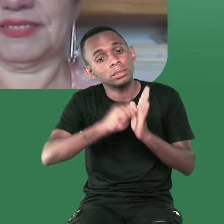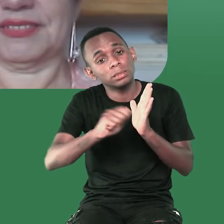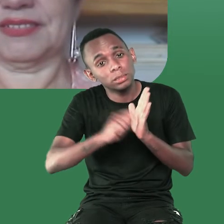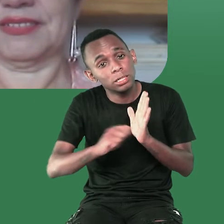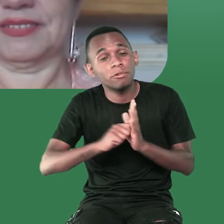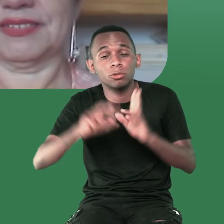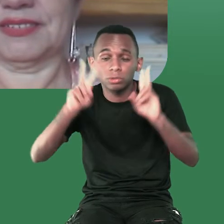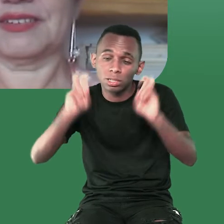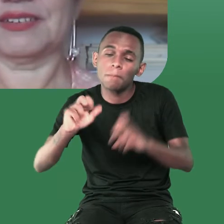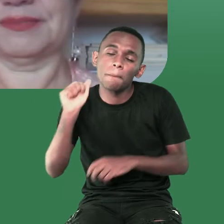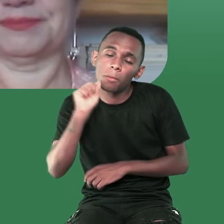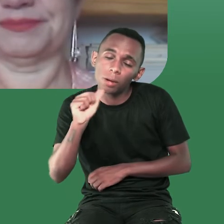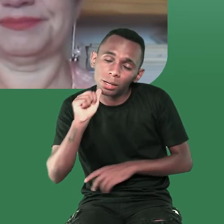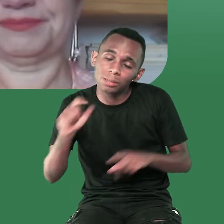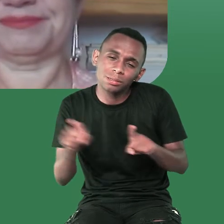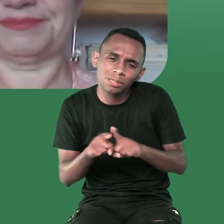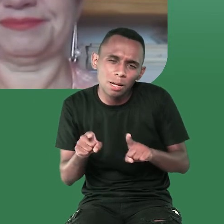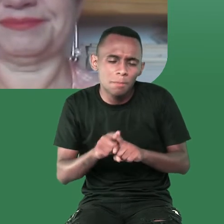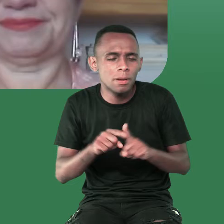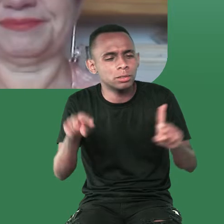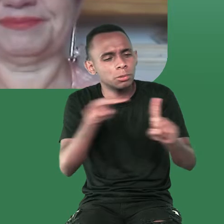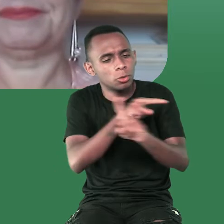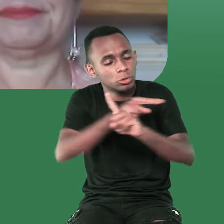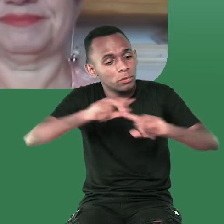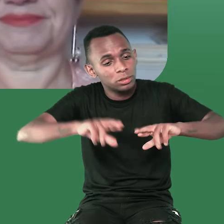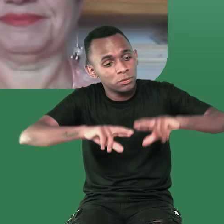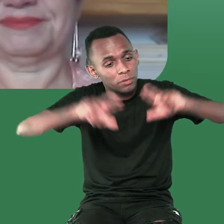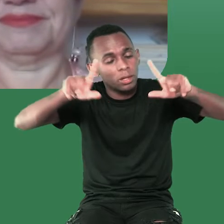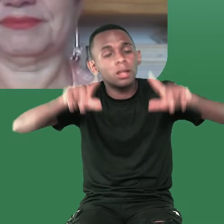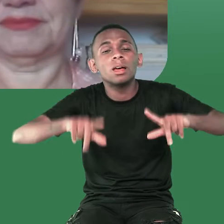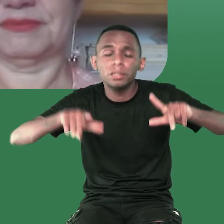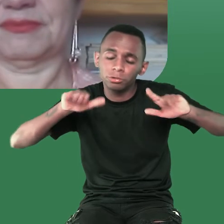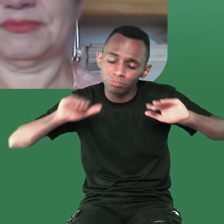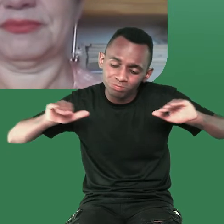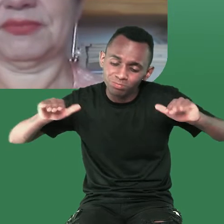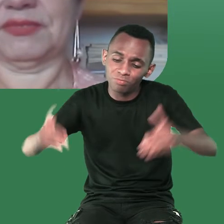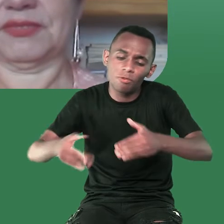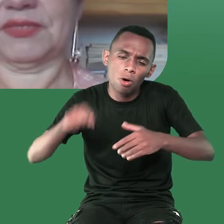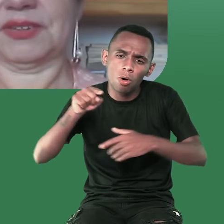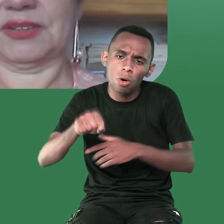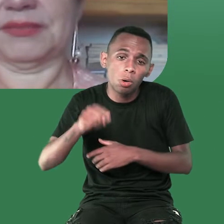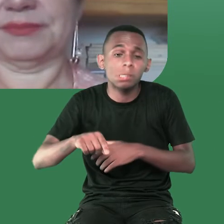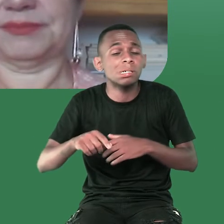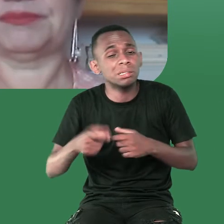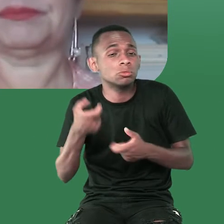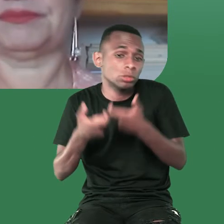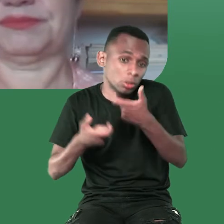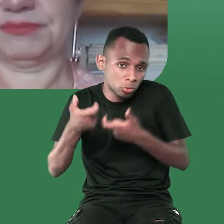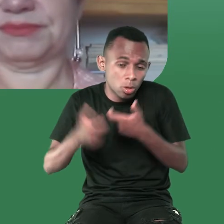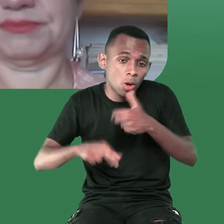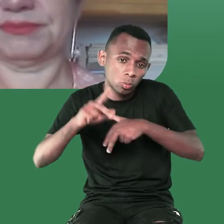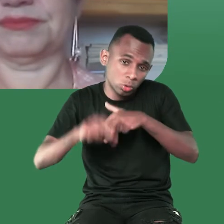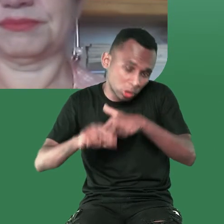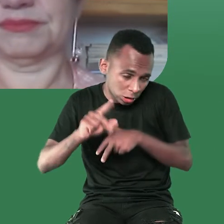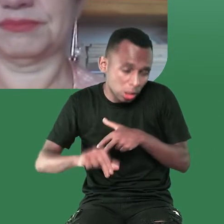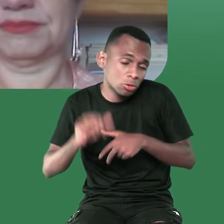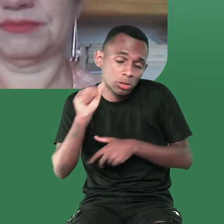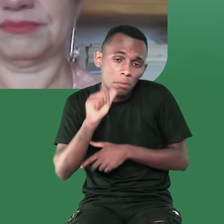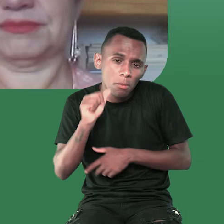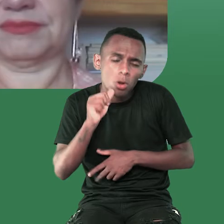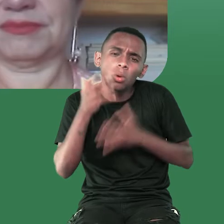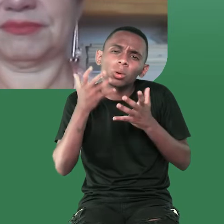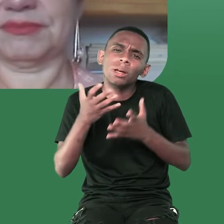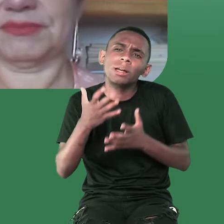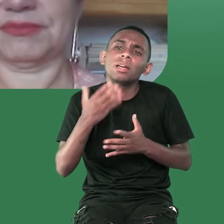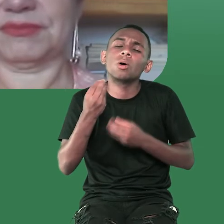sobre mulheres, ter esse olhar mais Uhum, irreverente, assim, para uma questão até sexual, assim, das mulheres. E eu queria saber uhum.